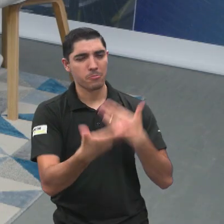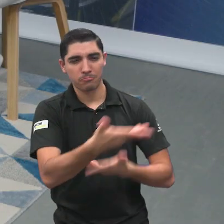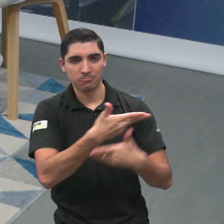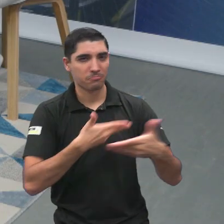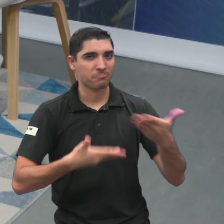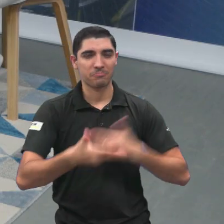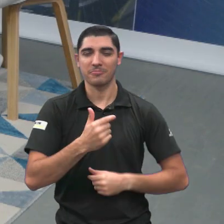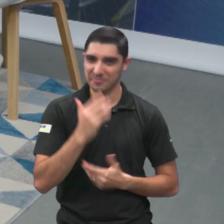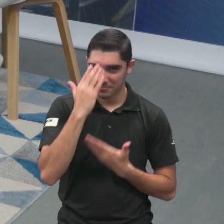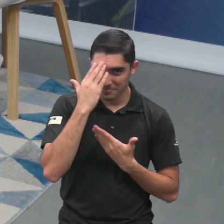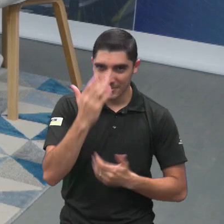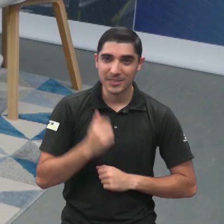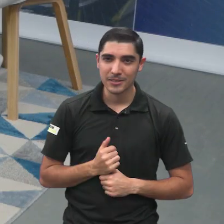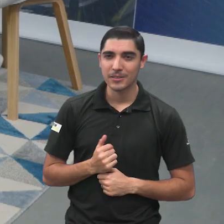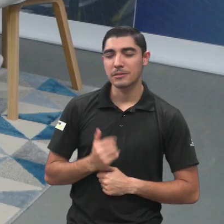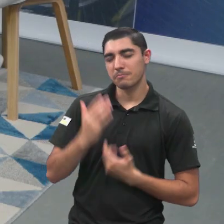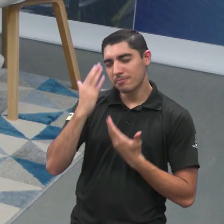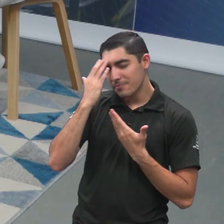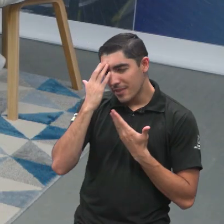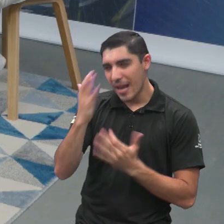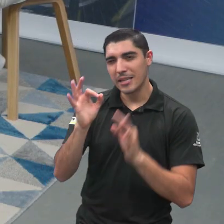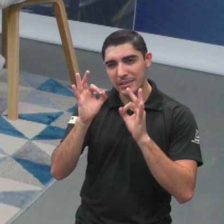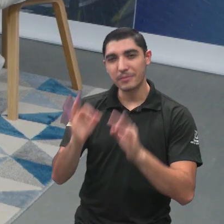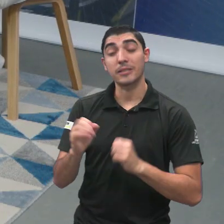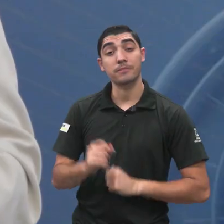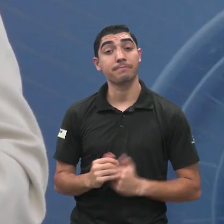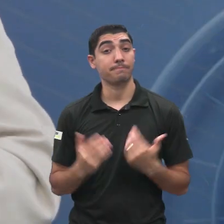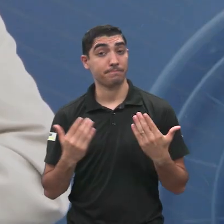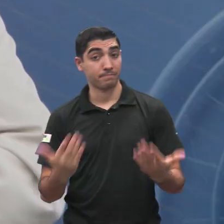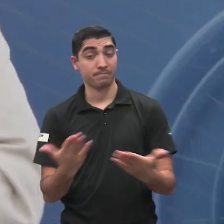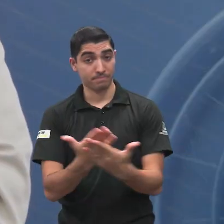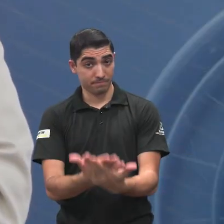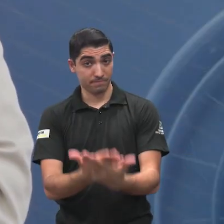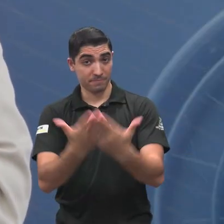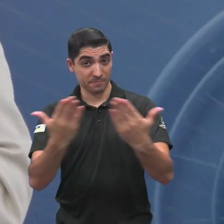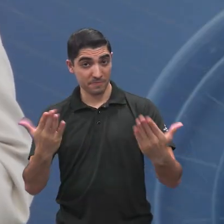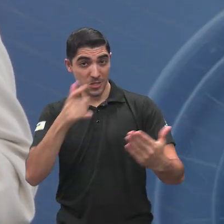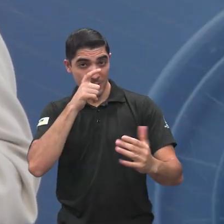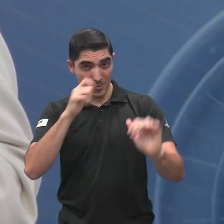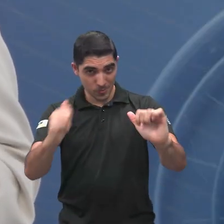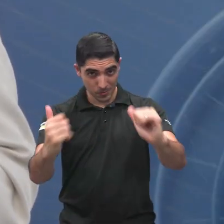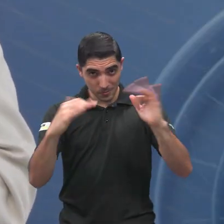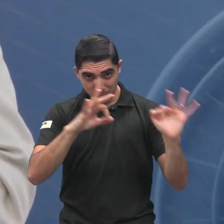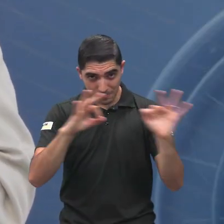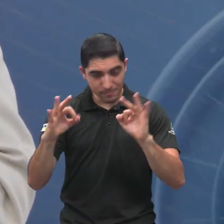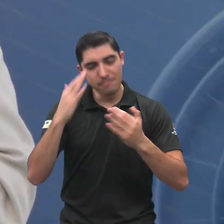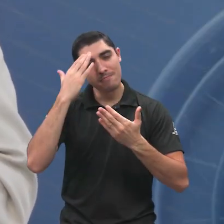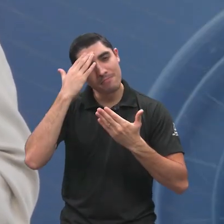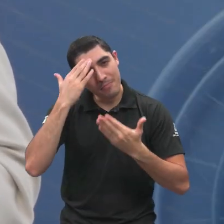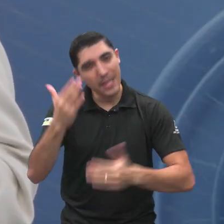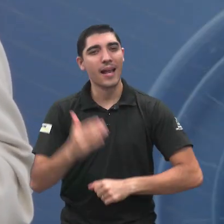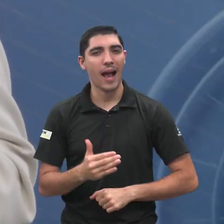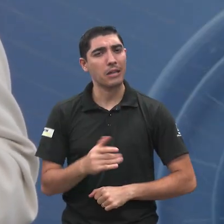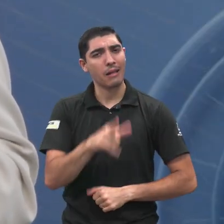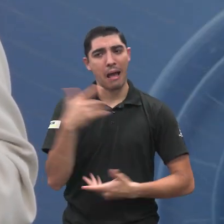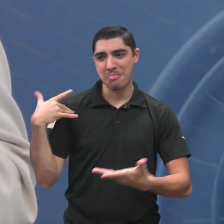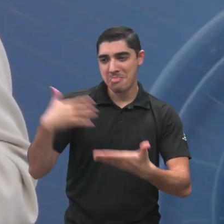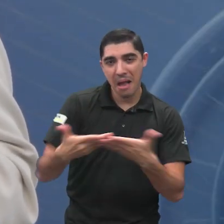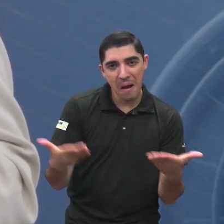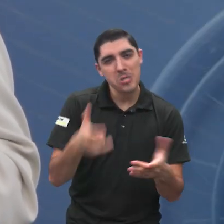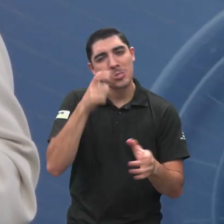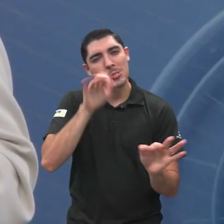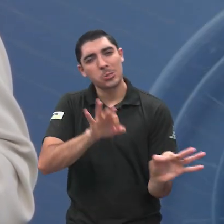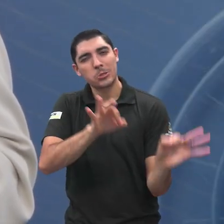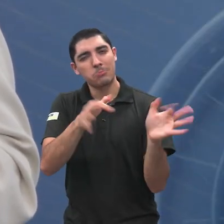gente teve hoje. Com certeza, valeu demais. Olha só, gente, vocês que estão nos acompanhando, muito obrigado, né? E você que ficou com a gente